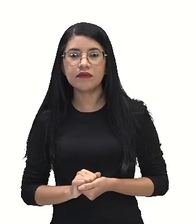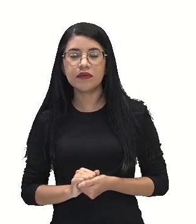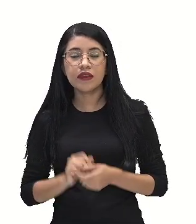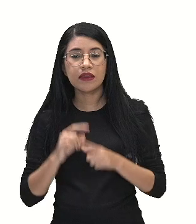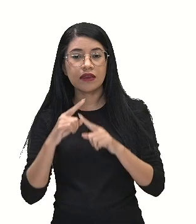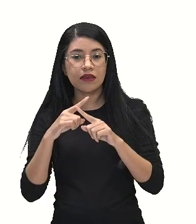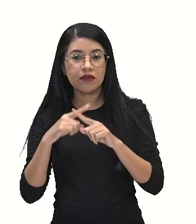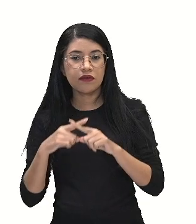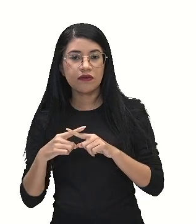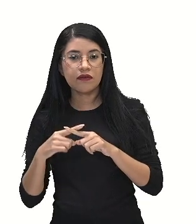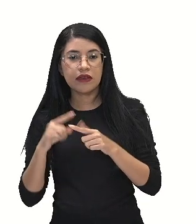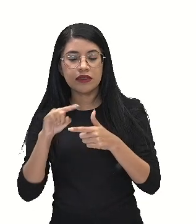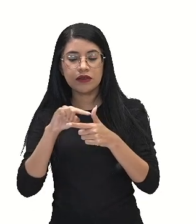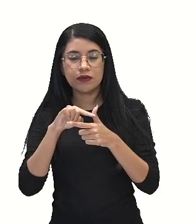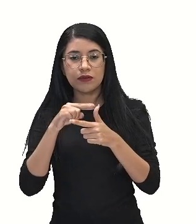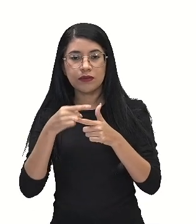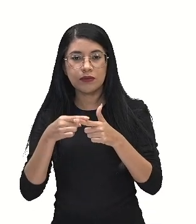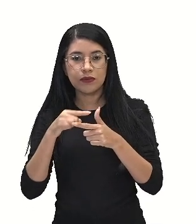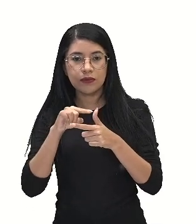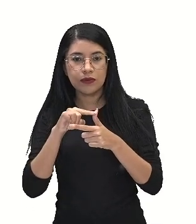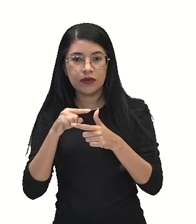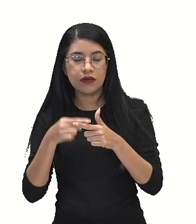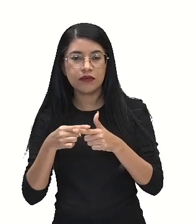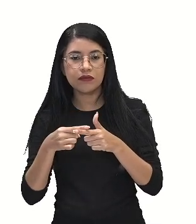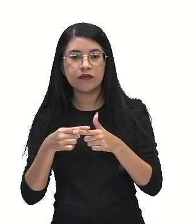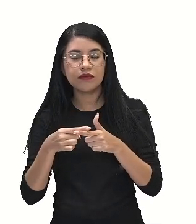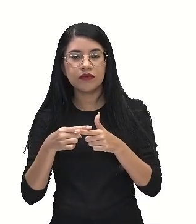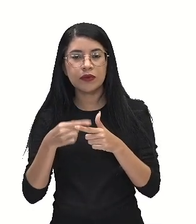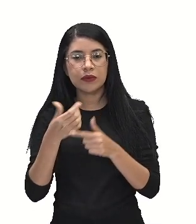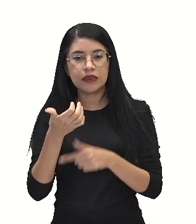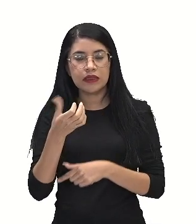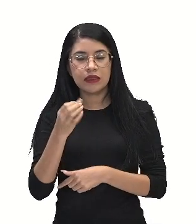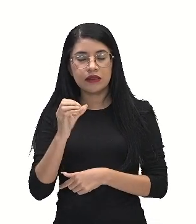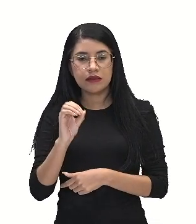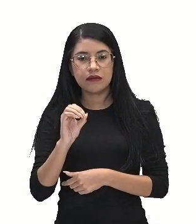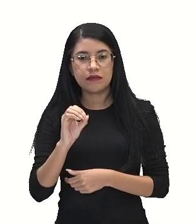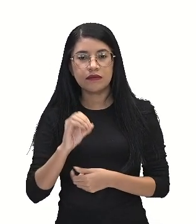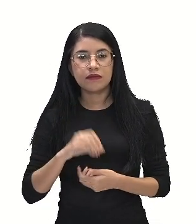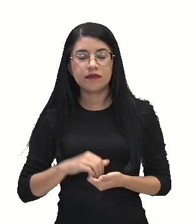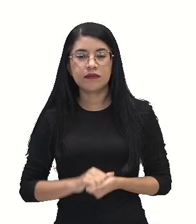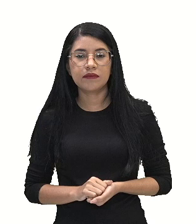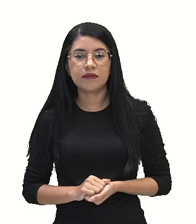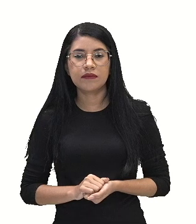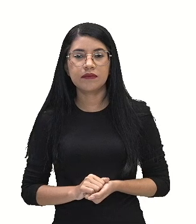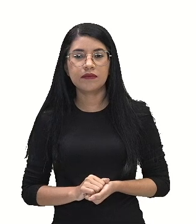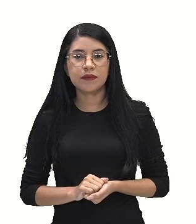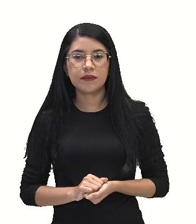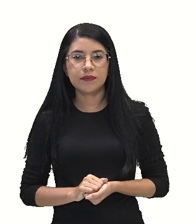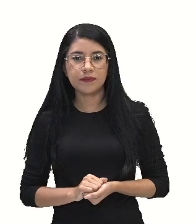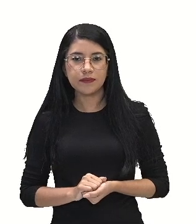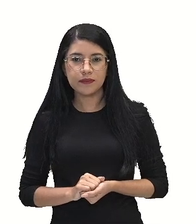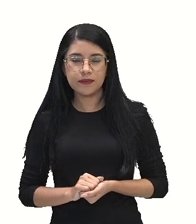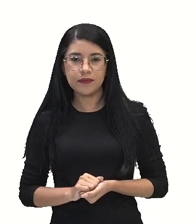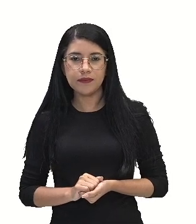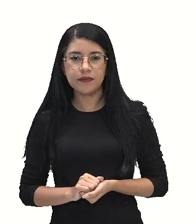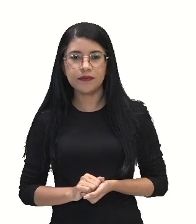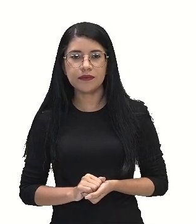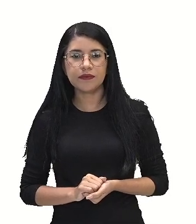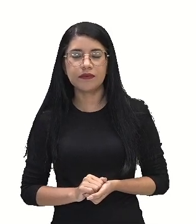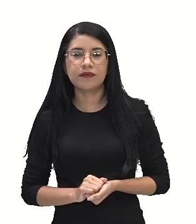Vezes o cosseno do ângulo A. Quanto vale o ângulo A? 60